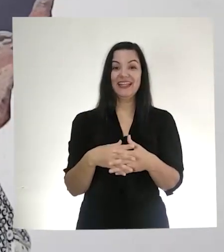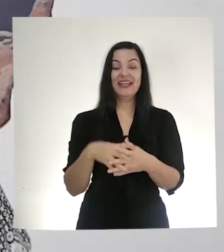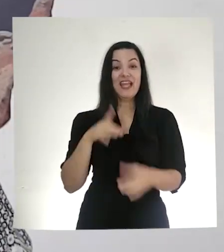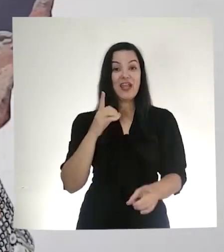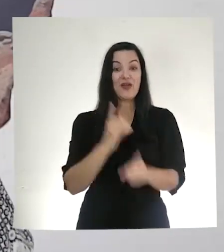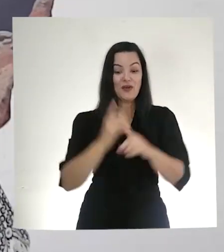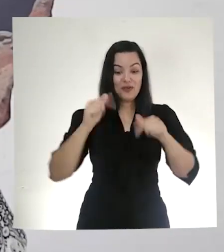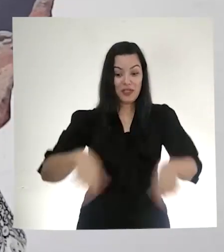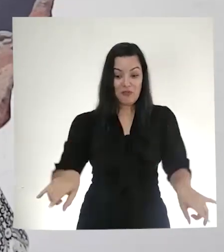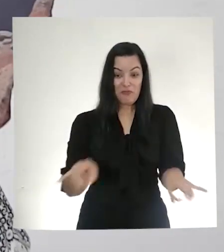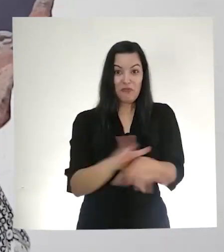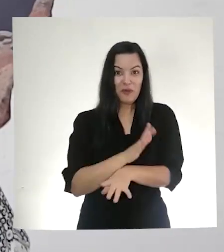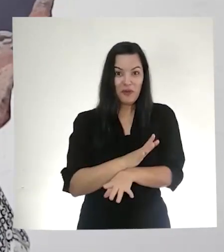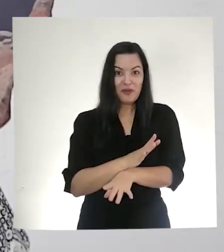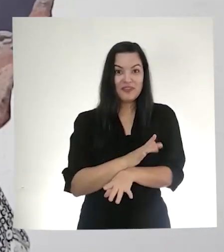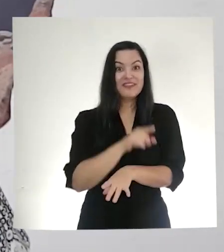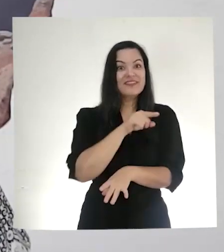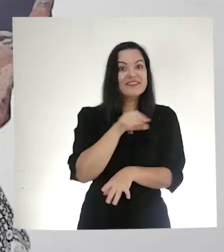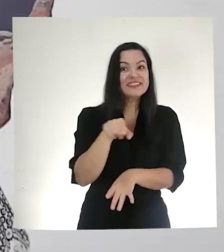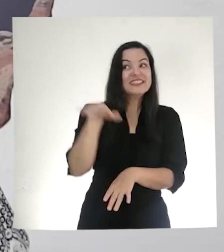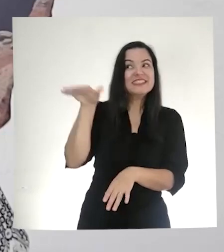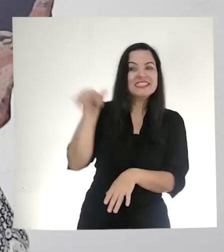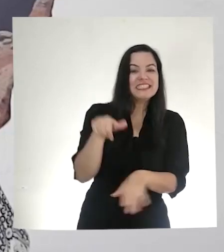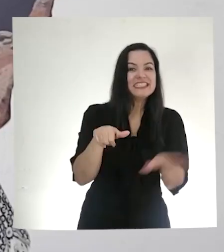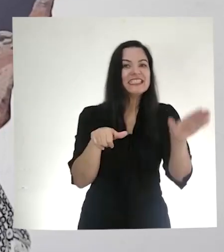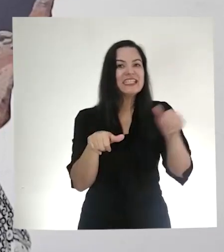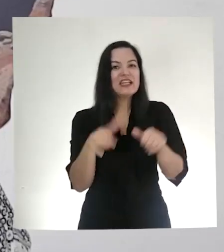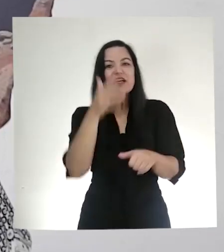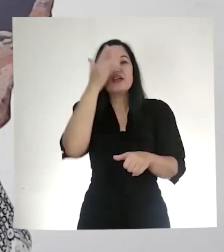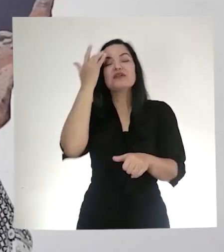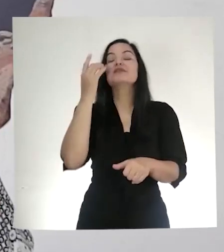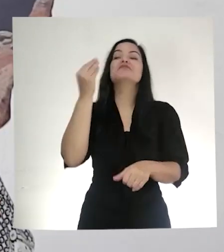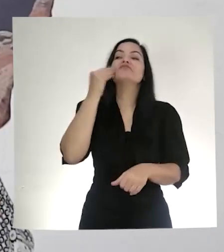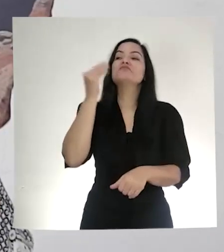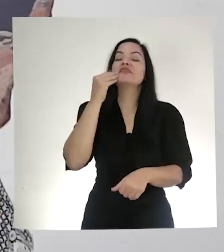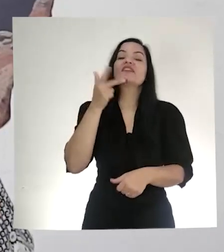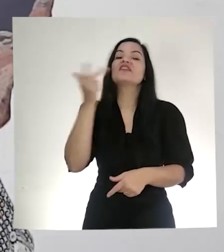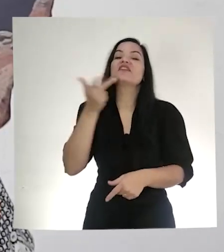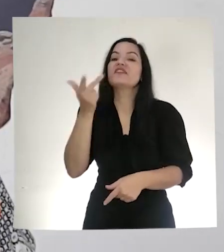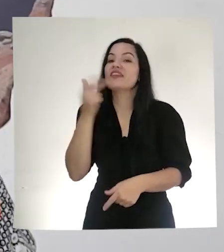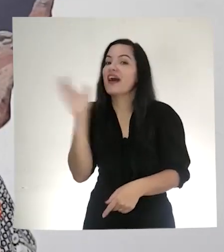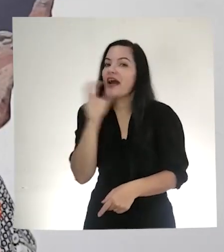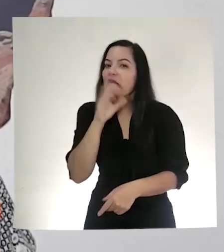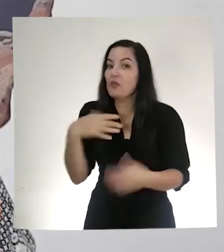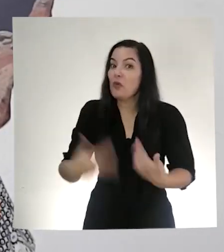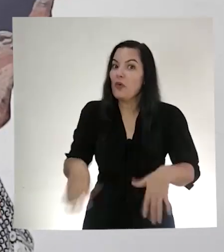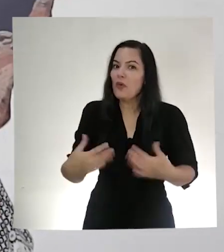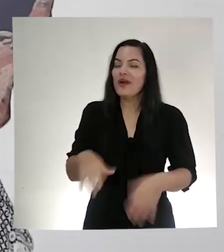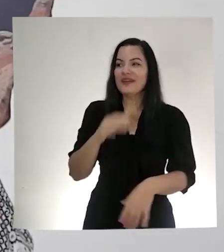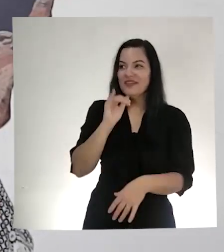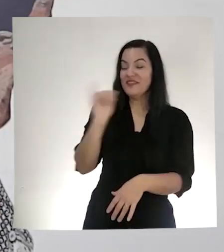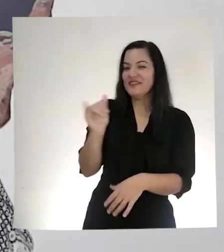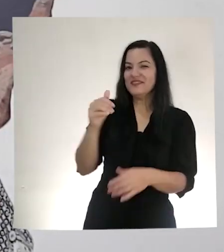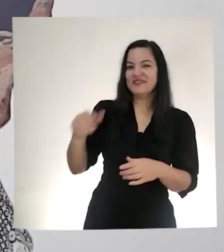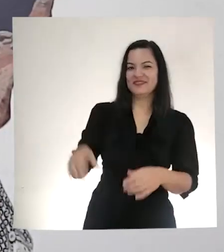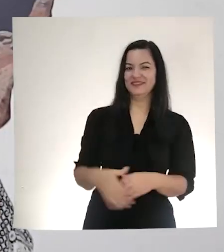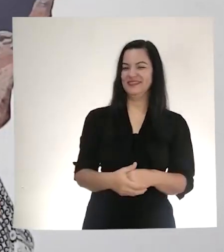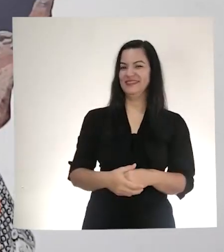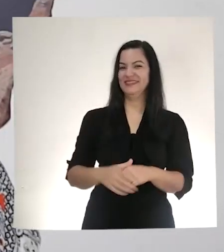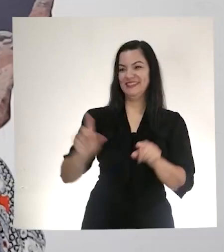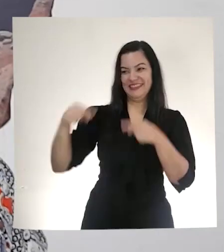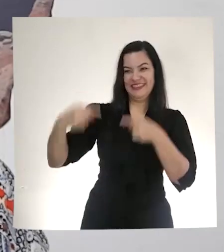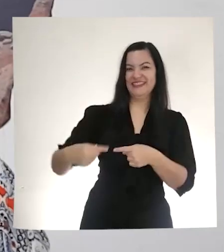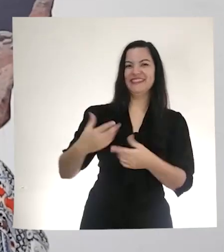nosso encontro, você pode desafiar alguém a tentar pronunciar qualquer